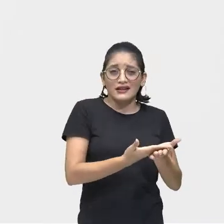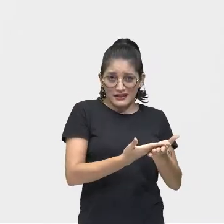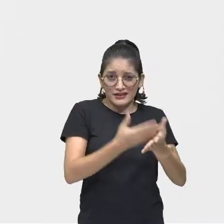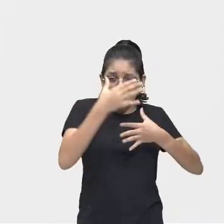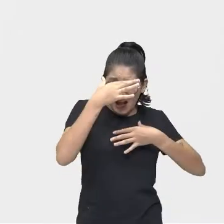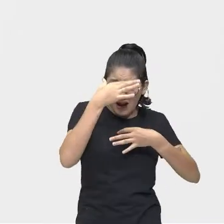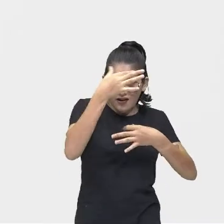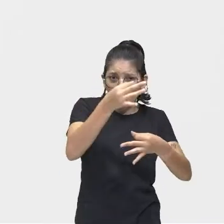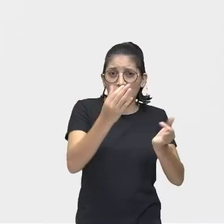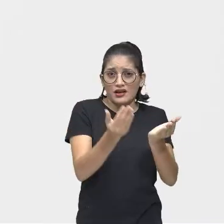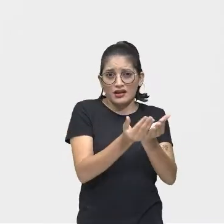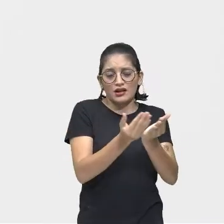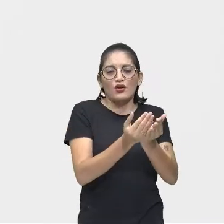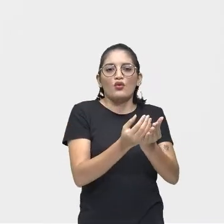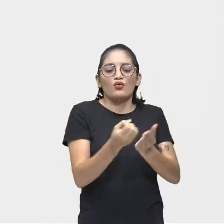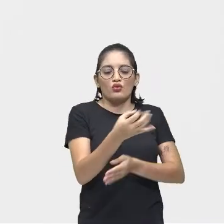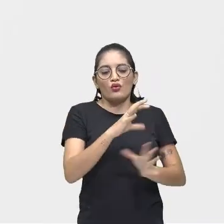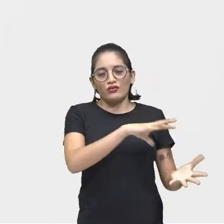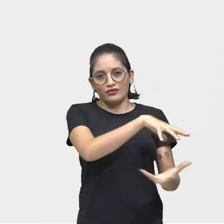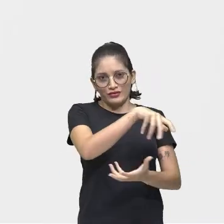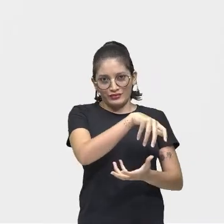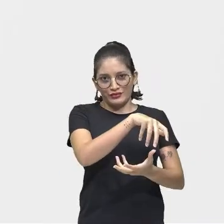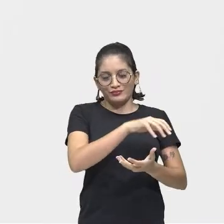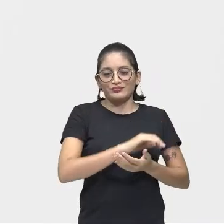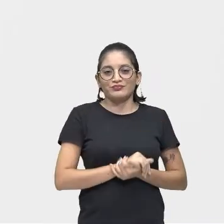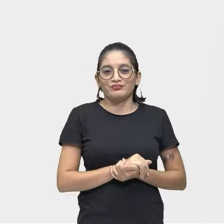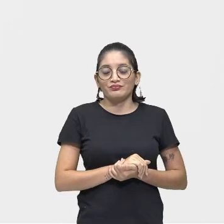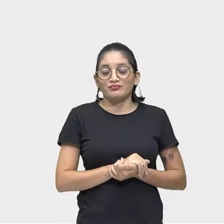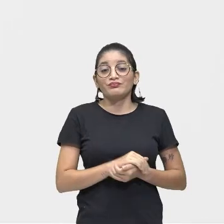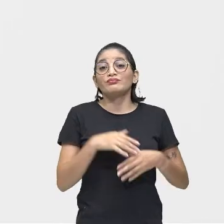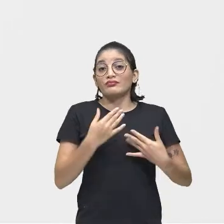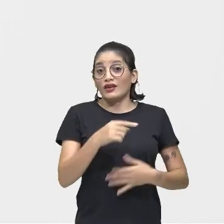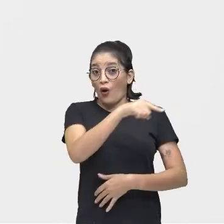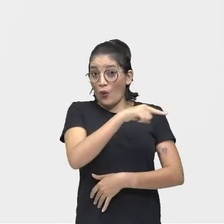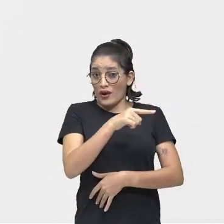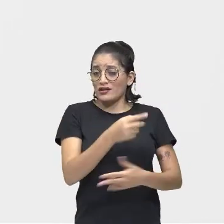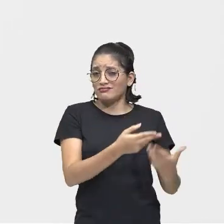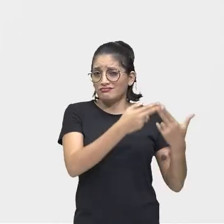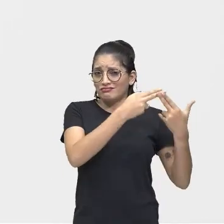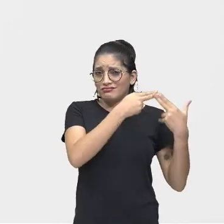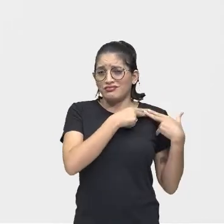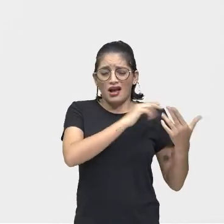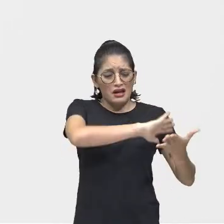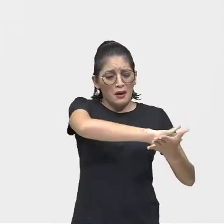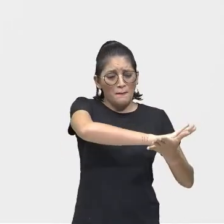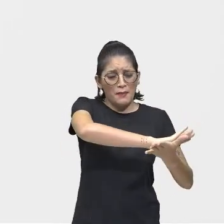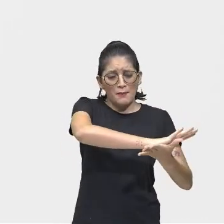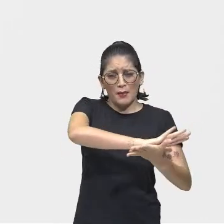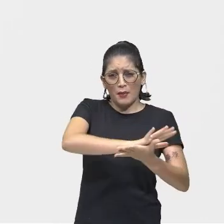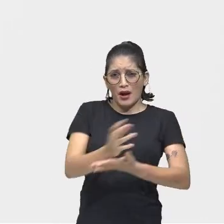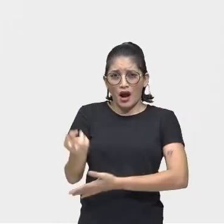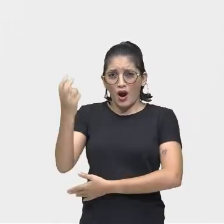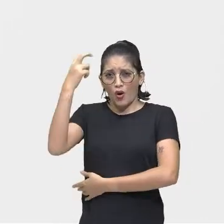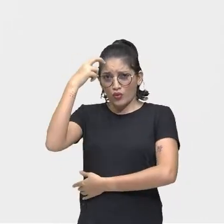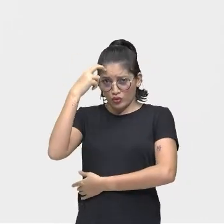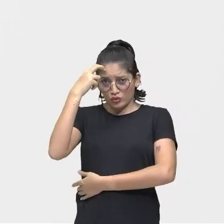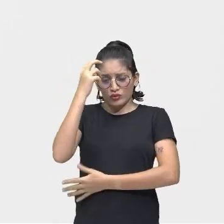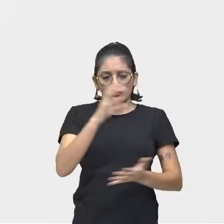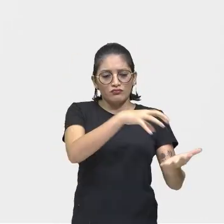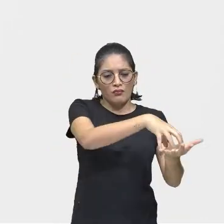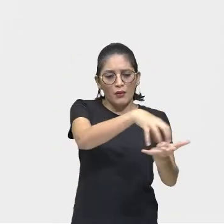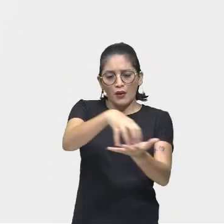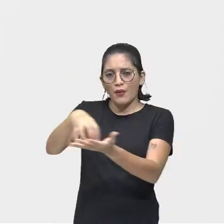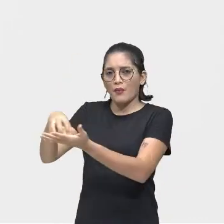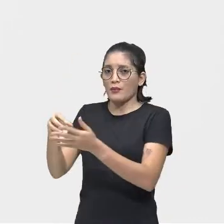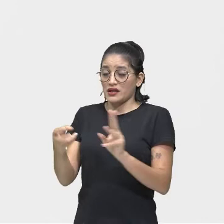cristã pelo novo mundo. Desse modo, foram responsáveis por aniquilar a cultura de diversas etnias indígenas.